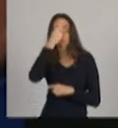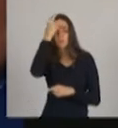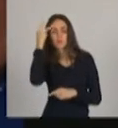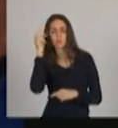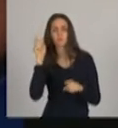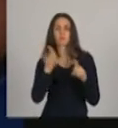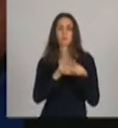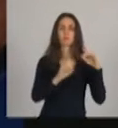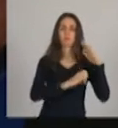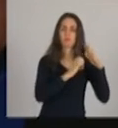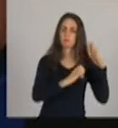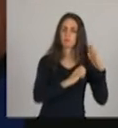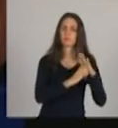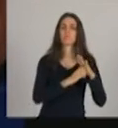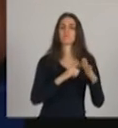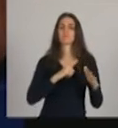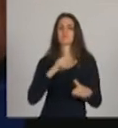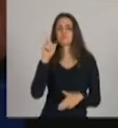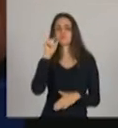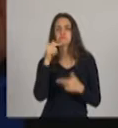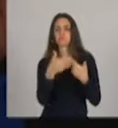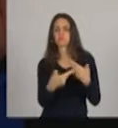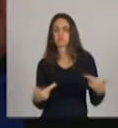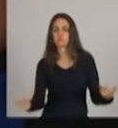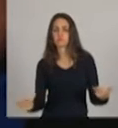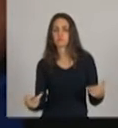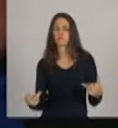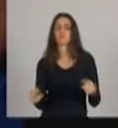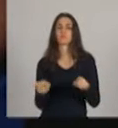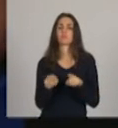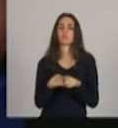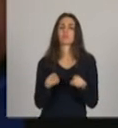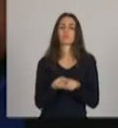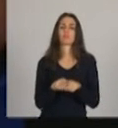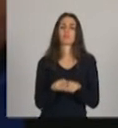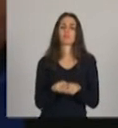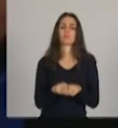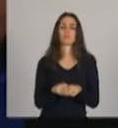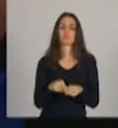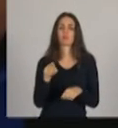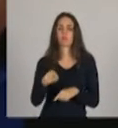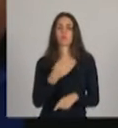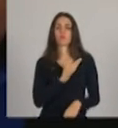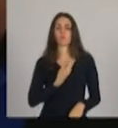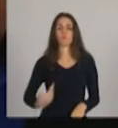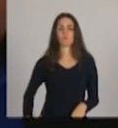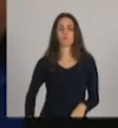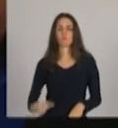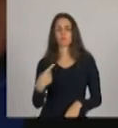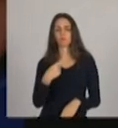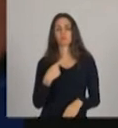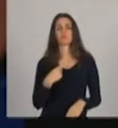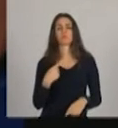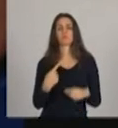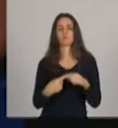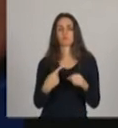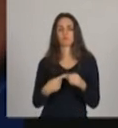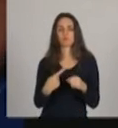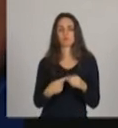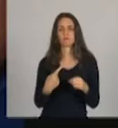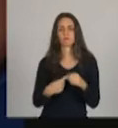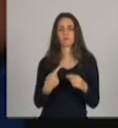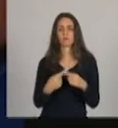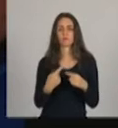e do próprio ente público municipal, esse último fomentador de política pública patrocinado pelo